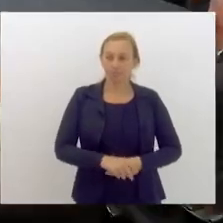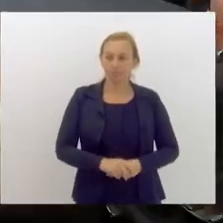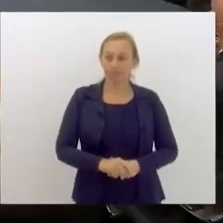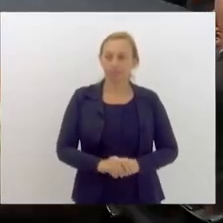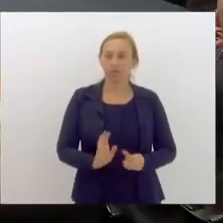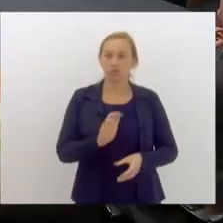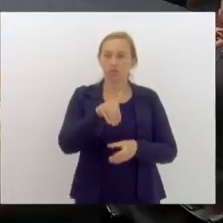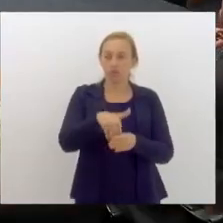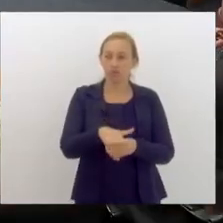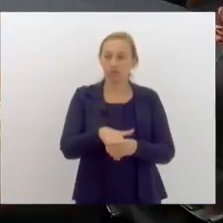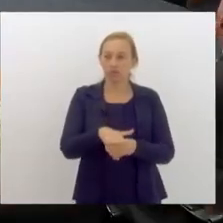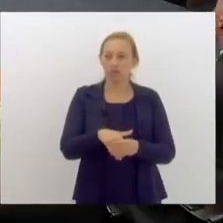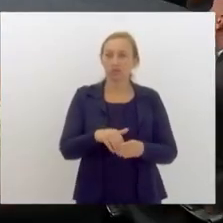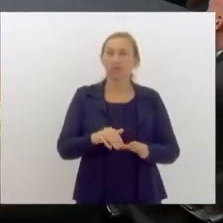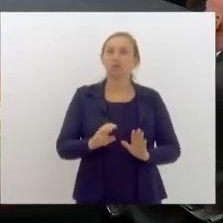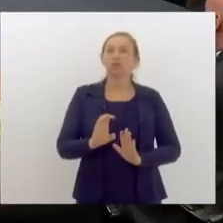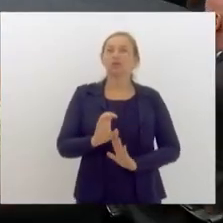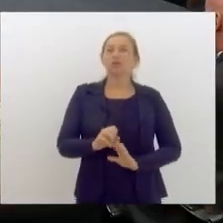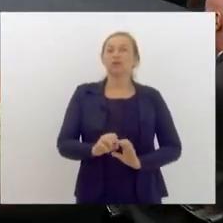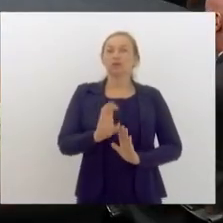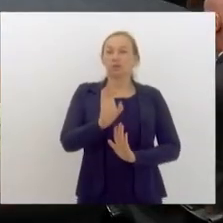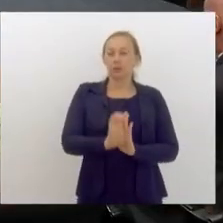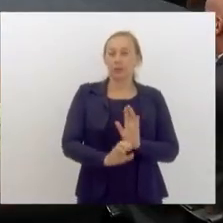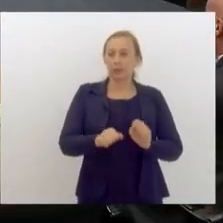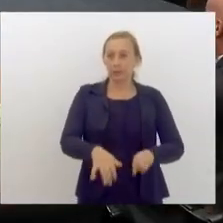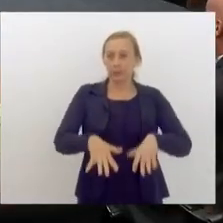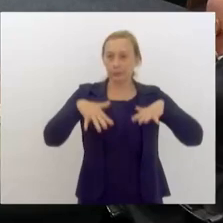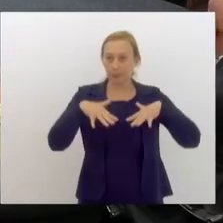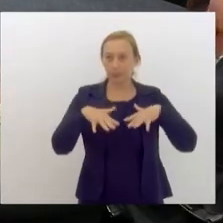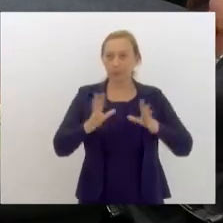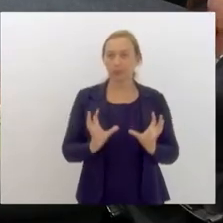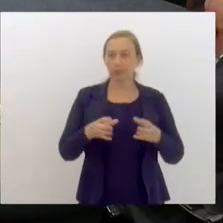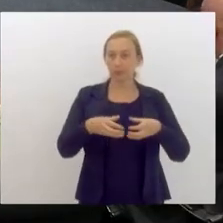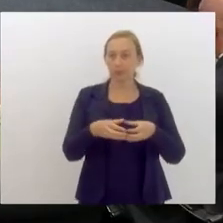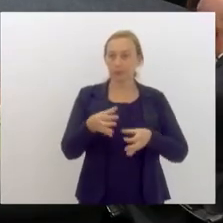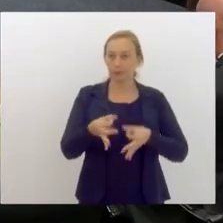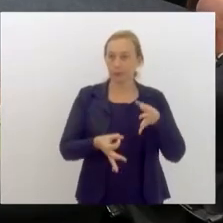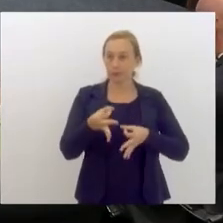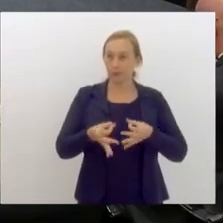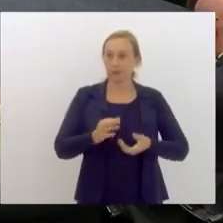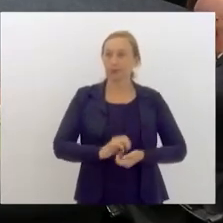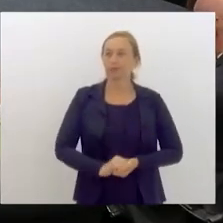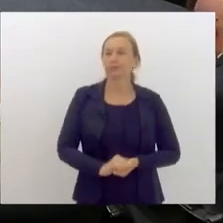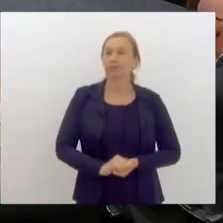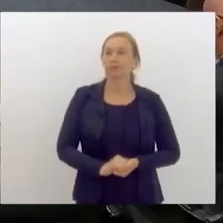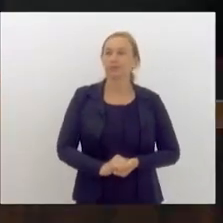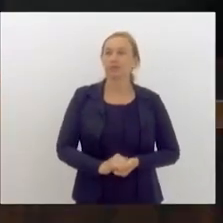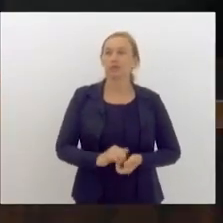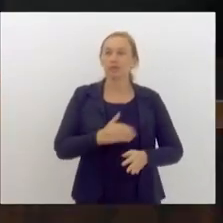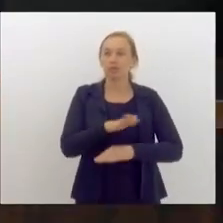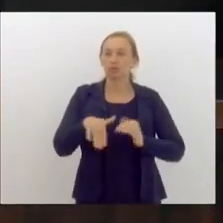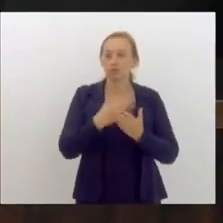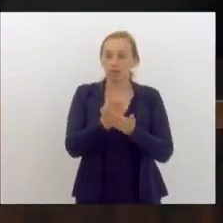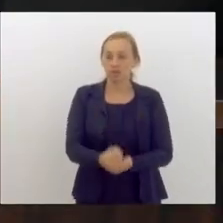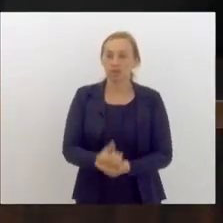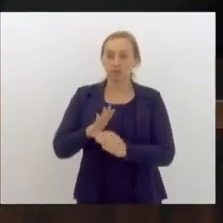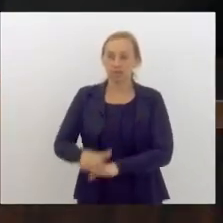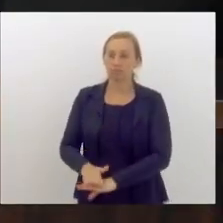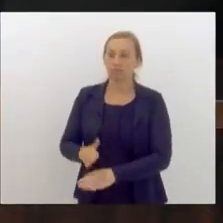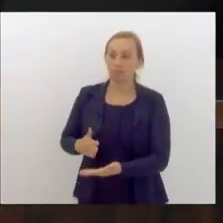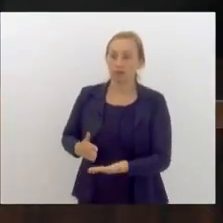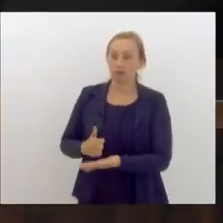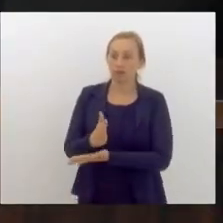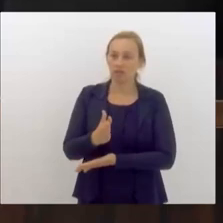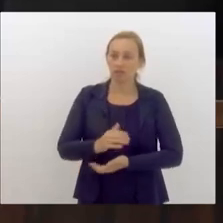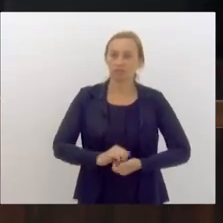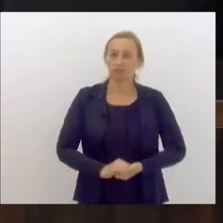em votação as emendas de plenário do parecer da comissão de constituição e justiça senhores que aprovam permanece Como estão